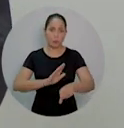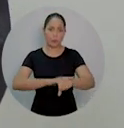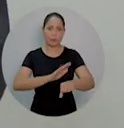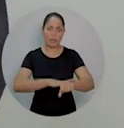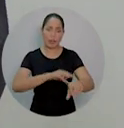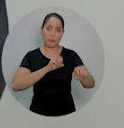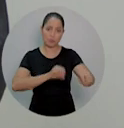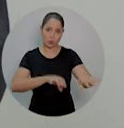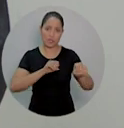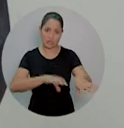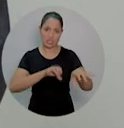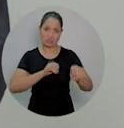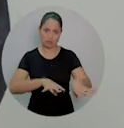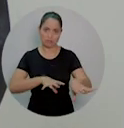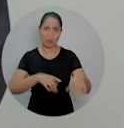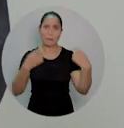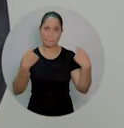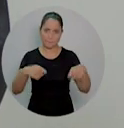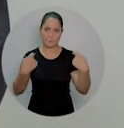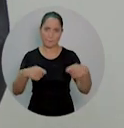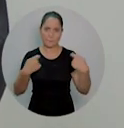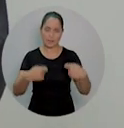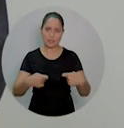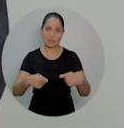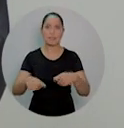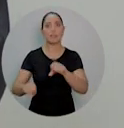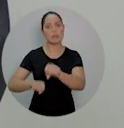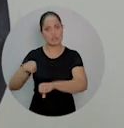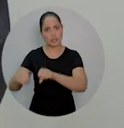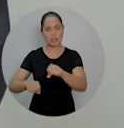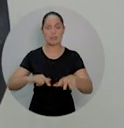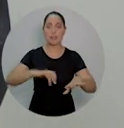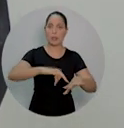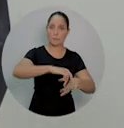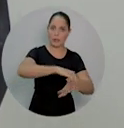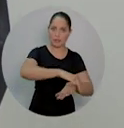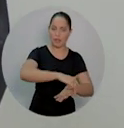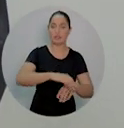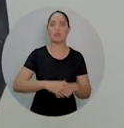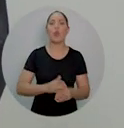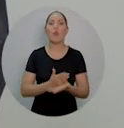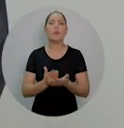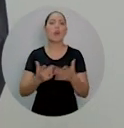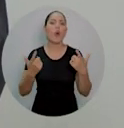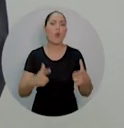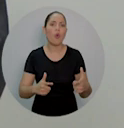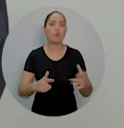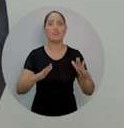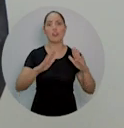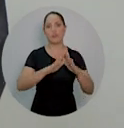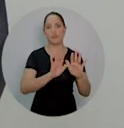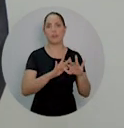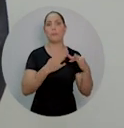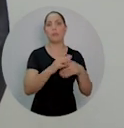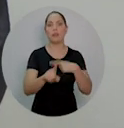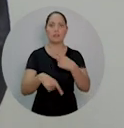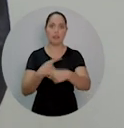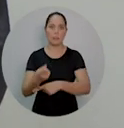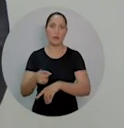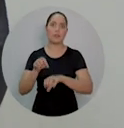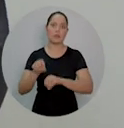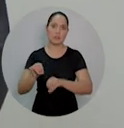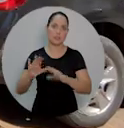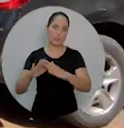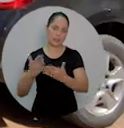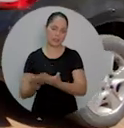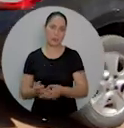para a educação no trânsito de ciclistas e pedestres, que deve começar inclusive dentro de casa e se estendendo para as